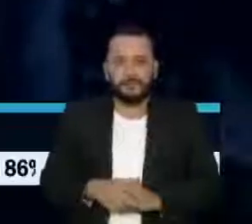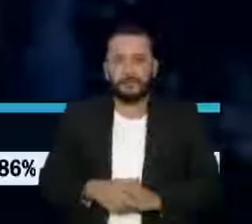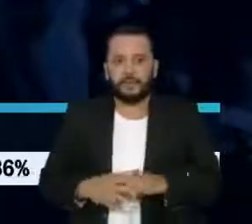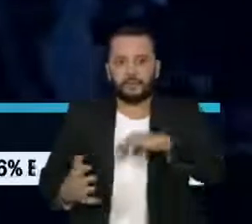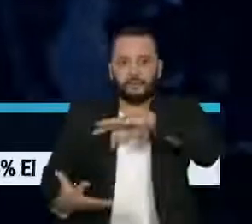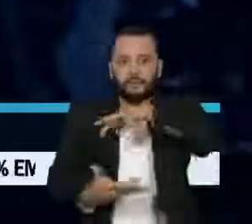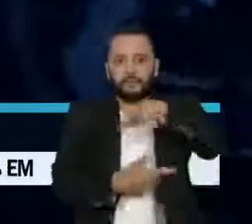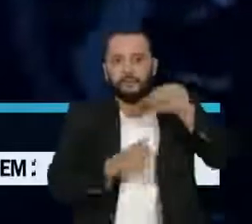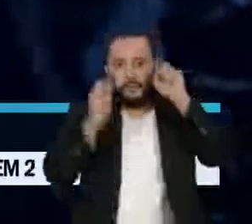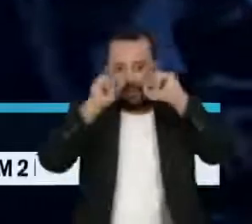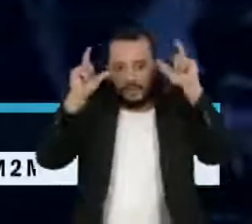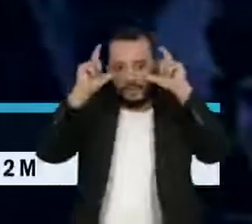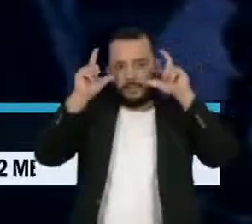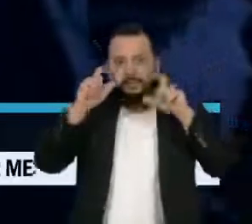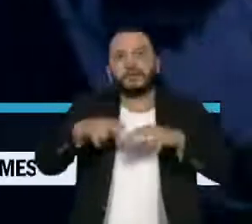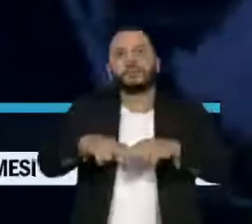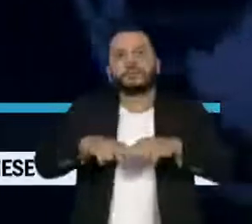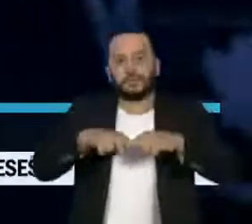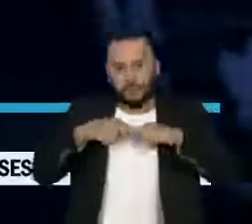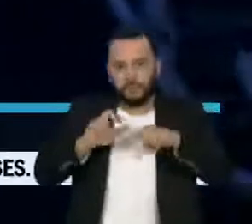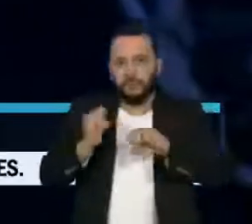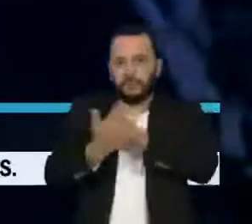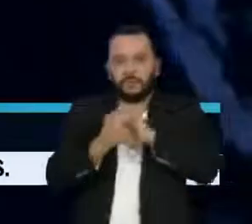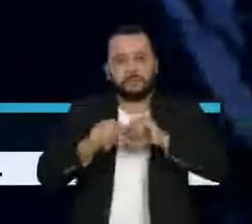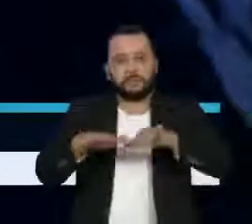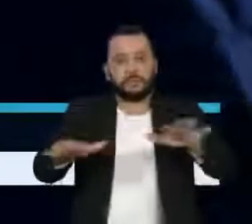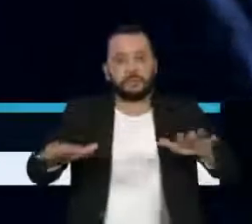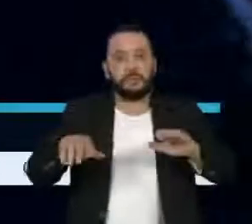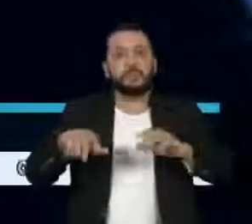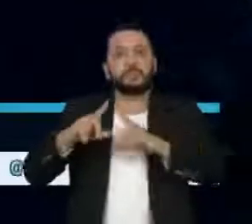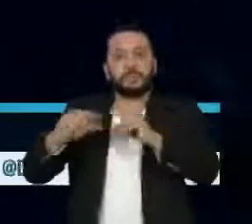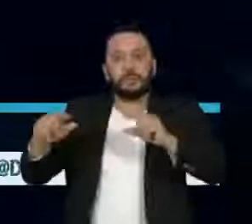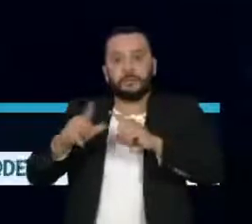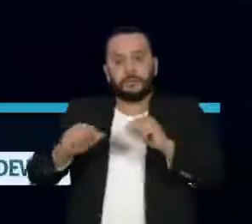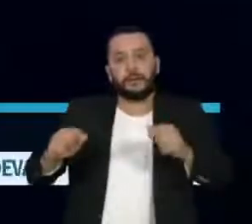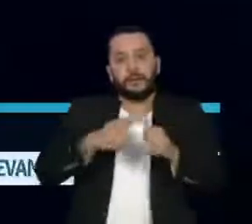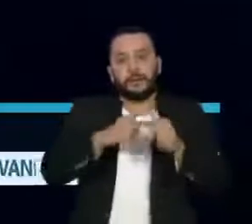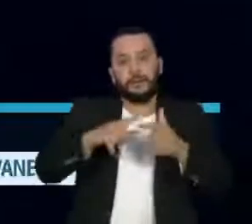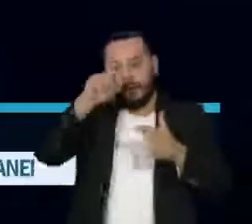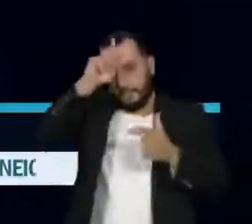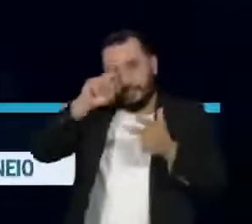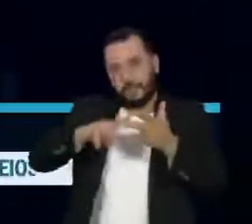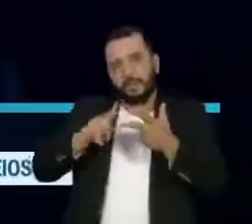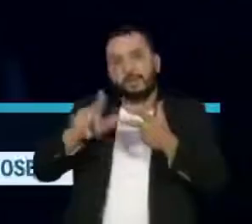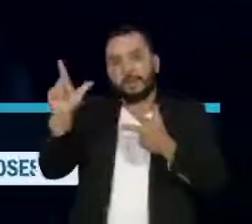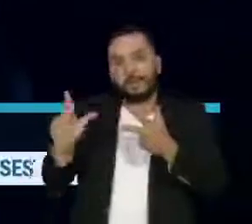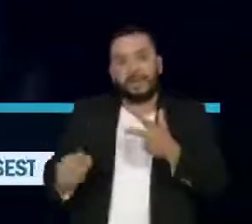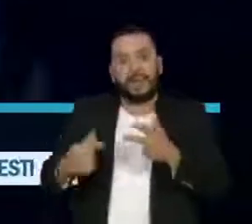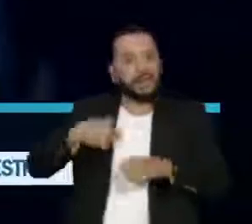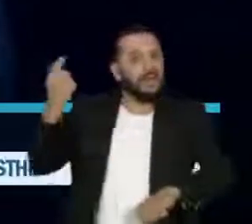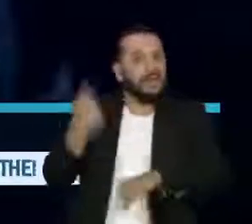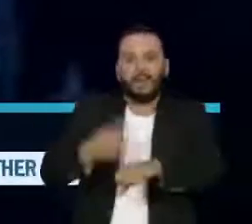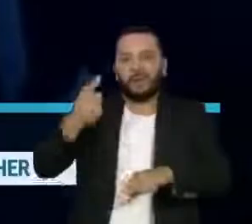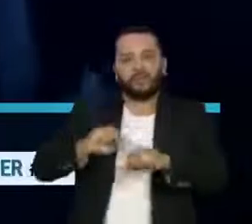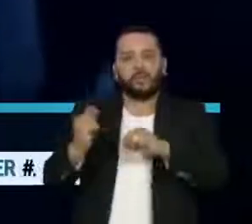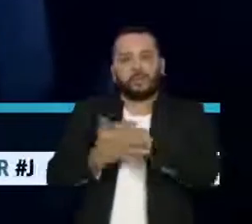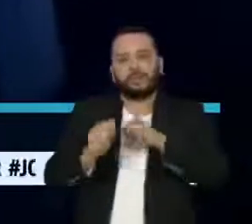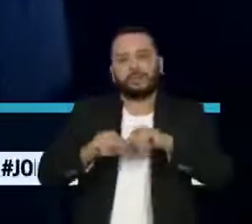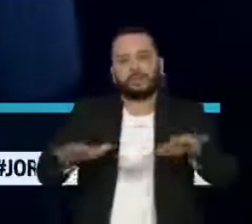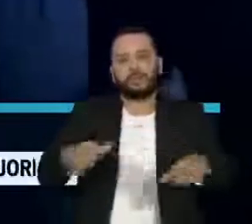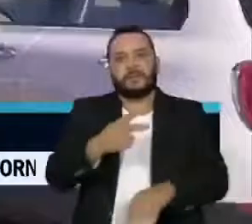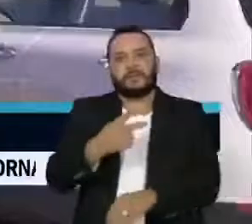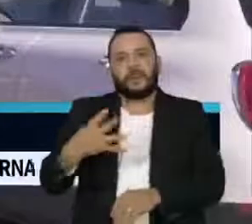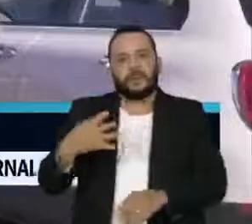O mundo em alerta por causa da aceleração da pandemia. Japão, Alemanha e Itália registraram recorde no número de infecções em